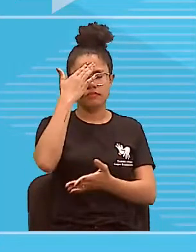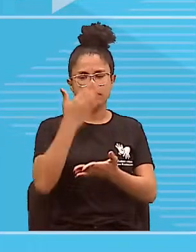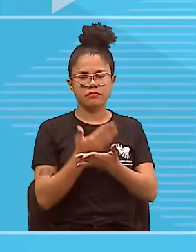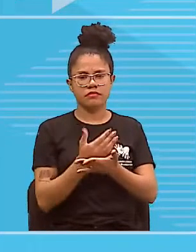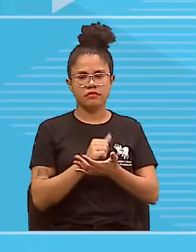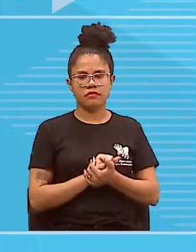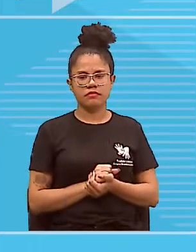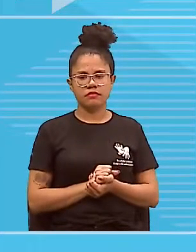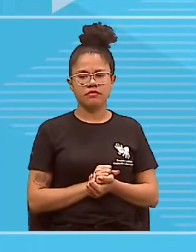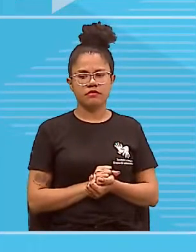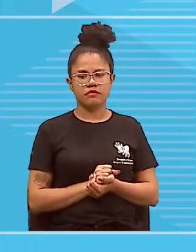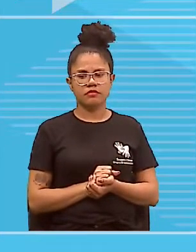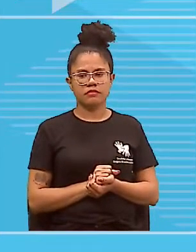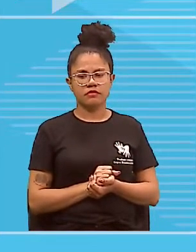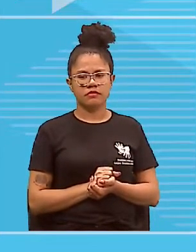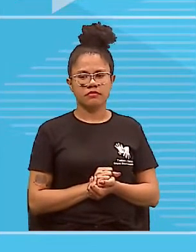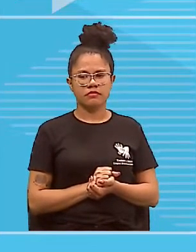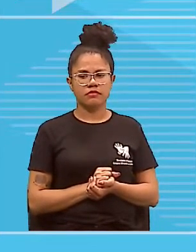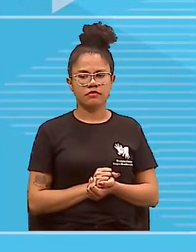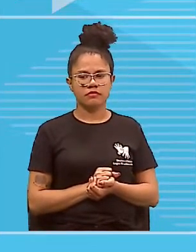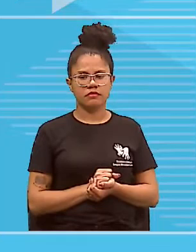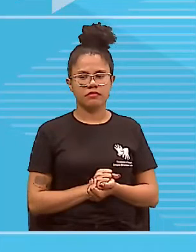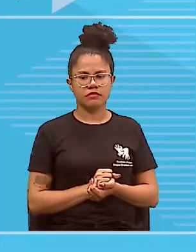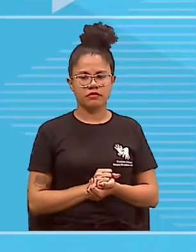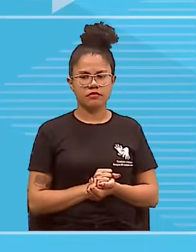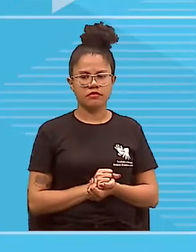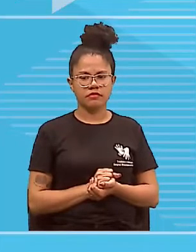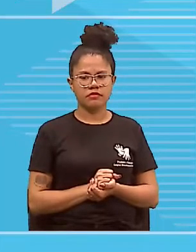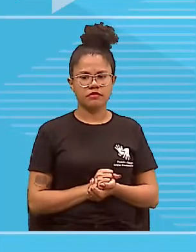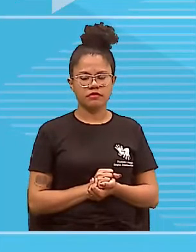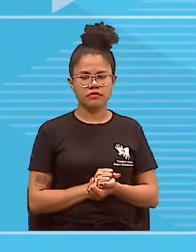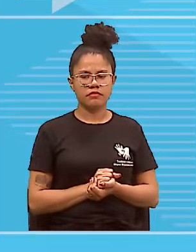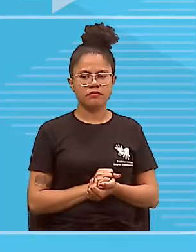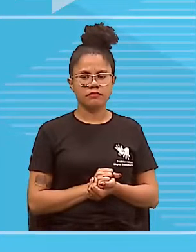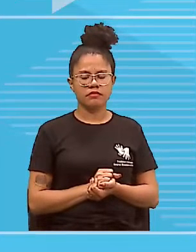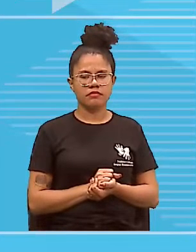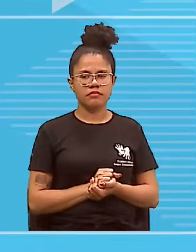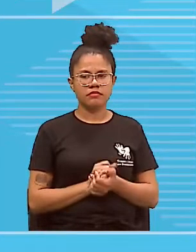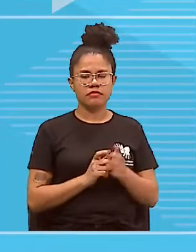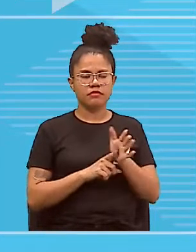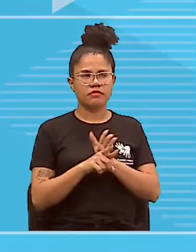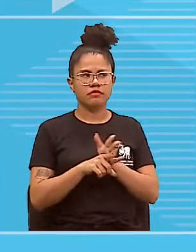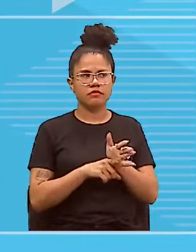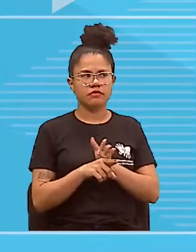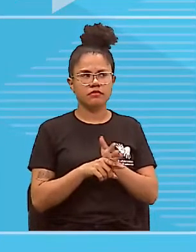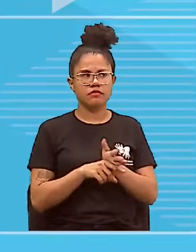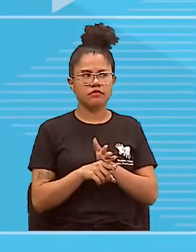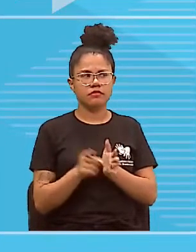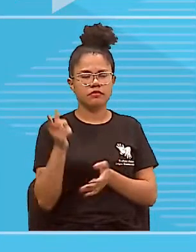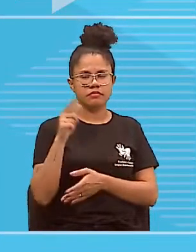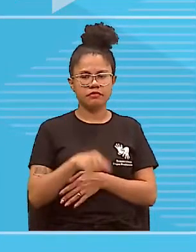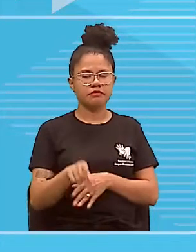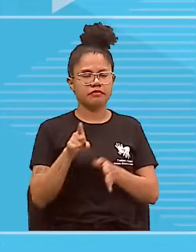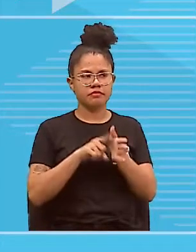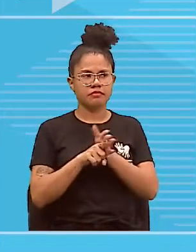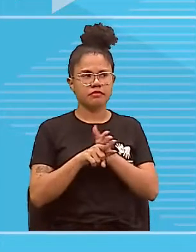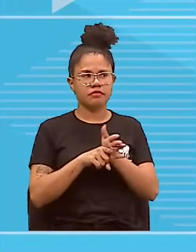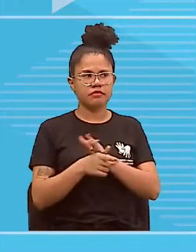nas ideias de higgings beleza esse fenômeno é o fenômeno da